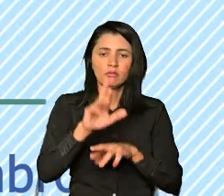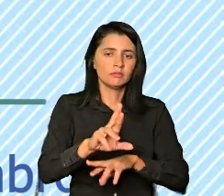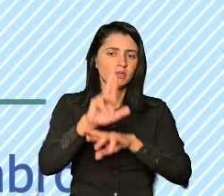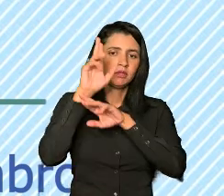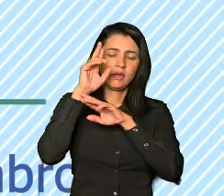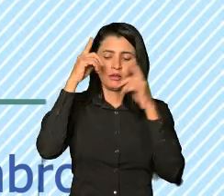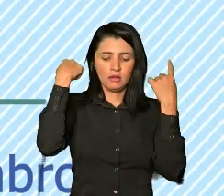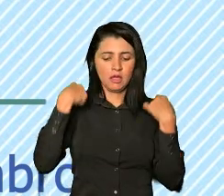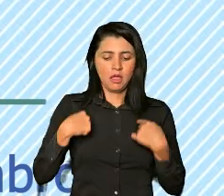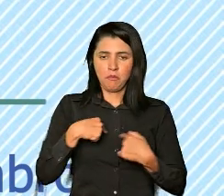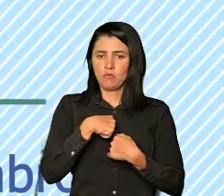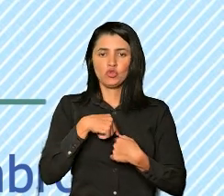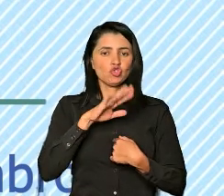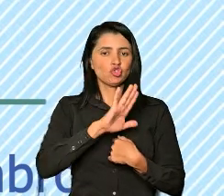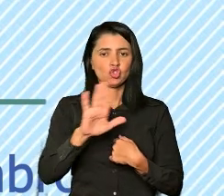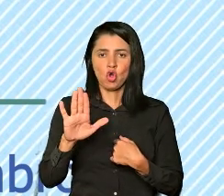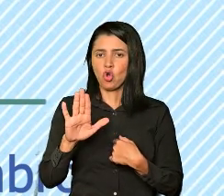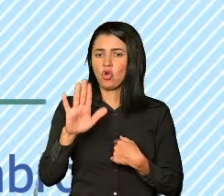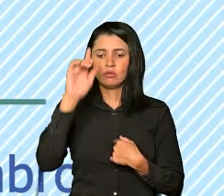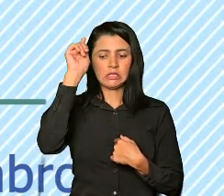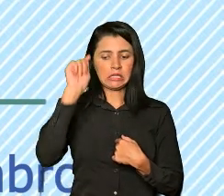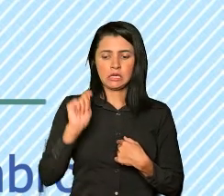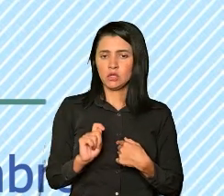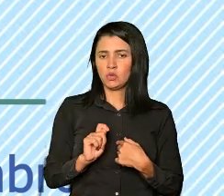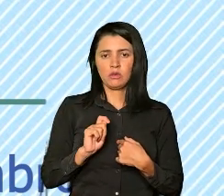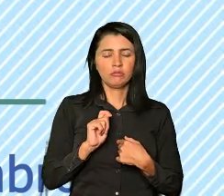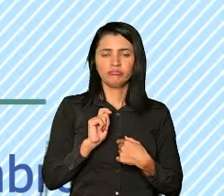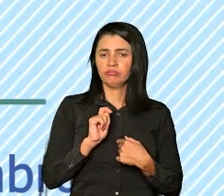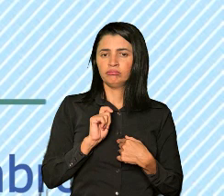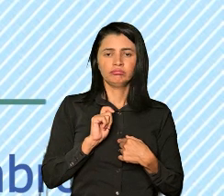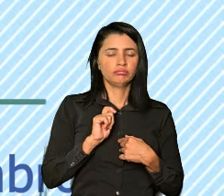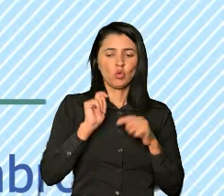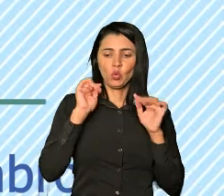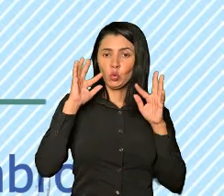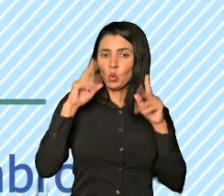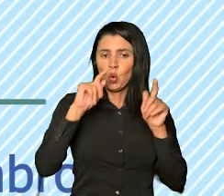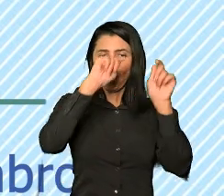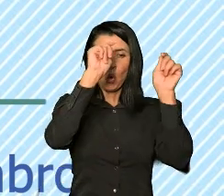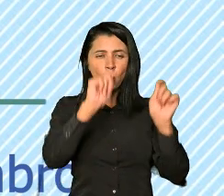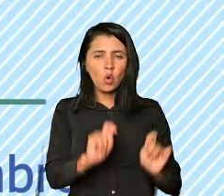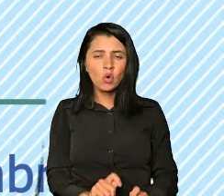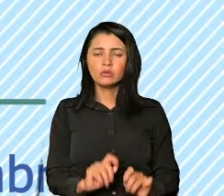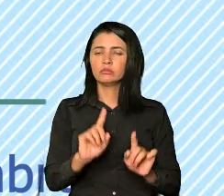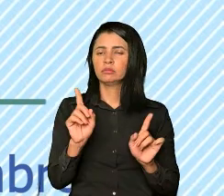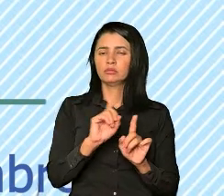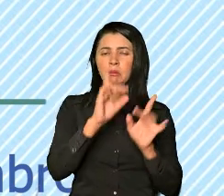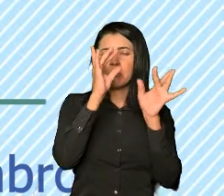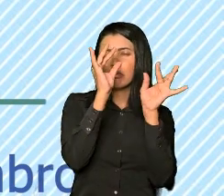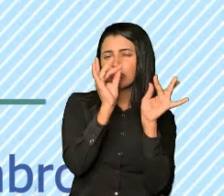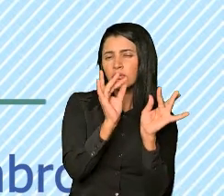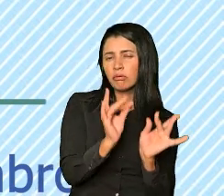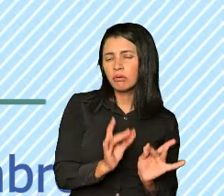Raramente enquanto monumentos, né? Monumentos mais, digamos,